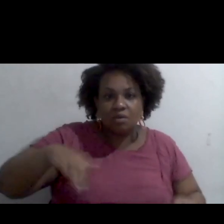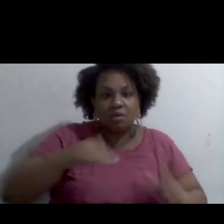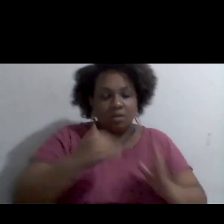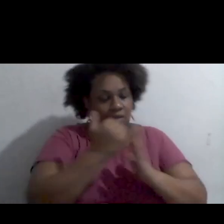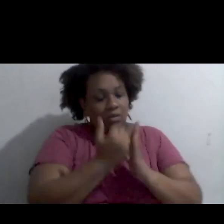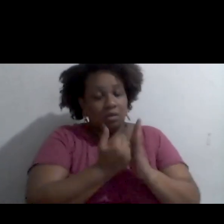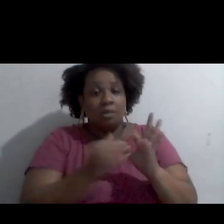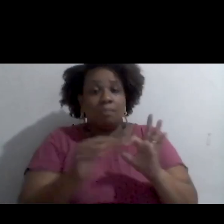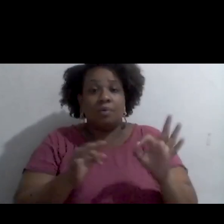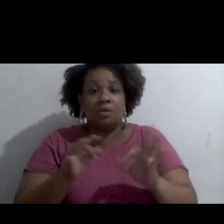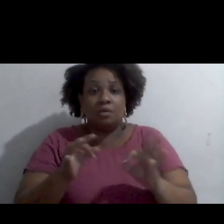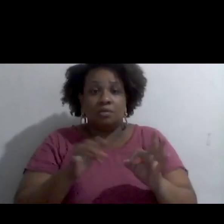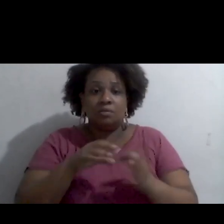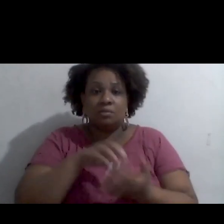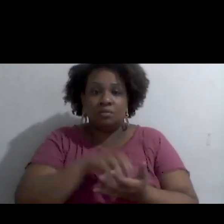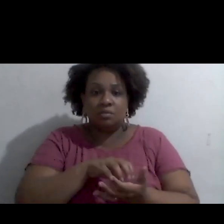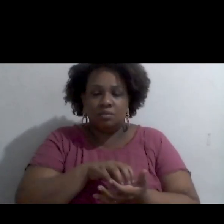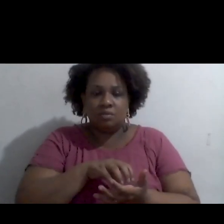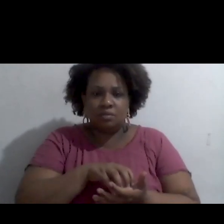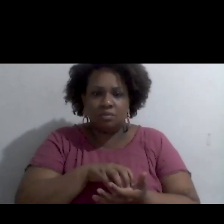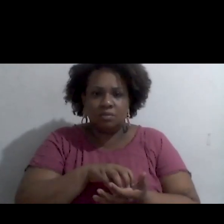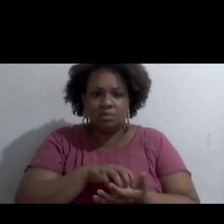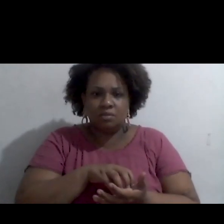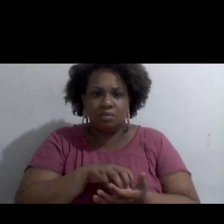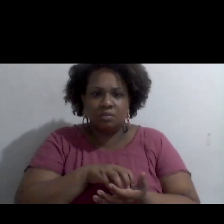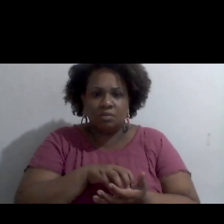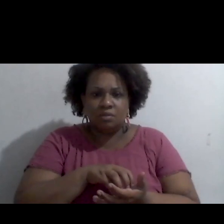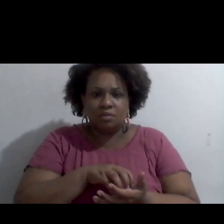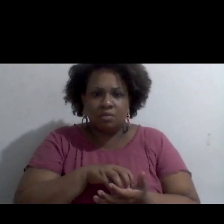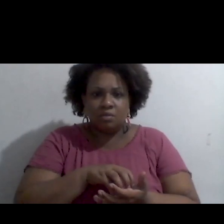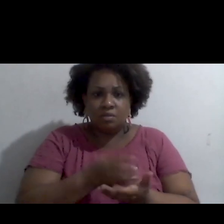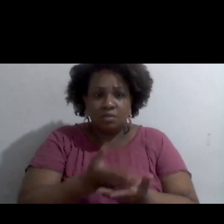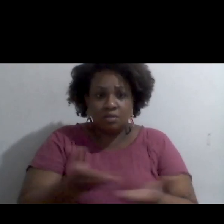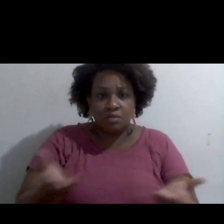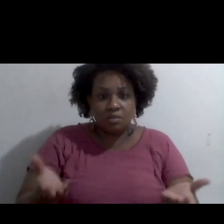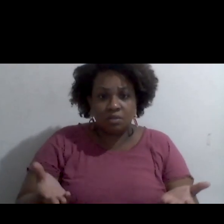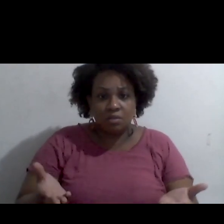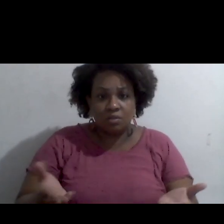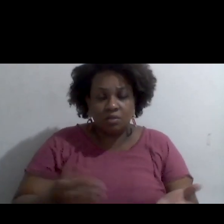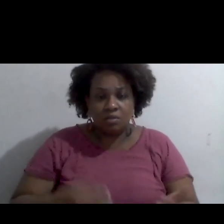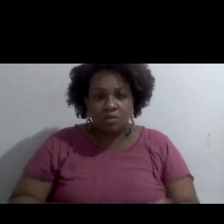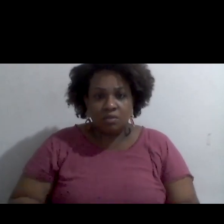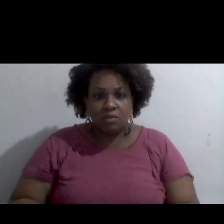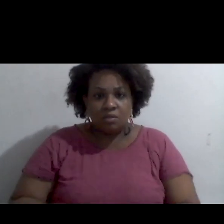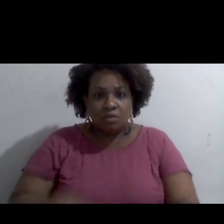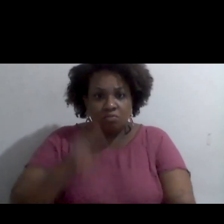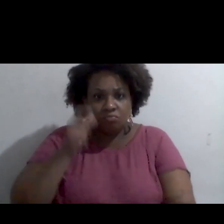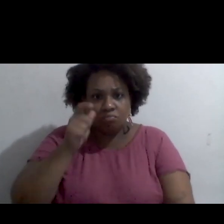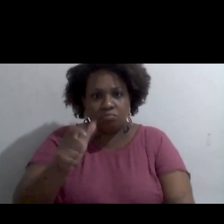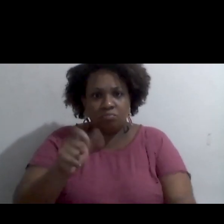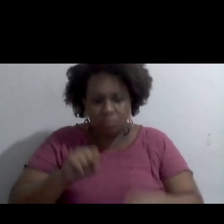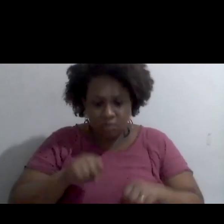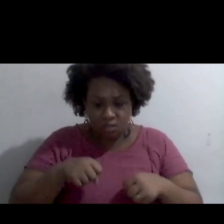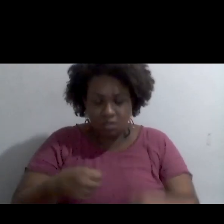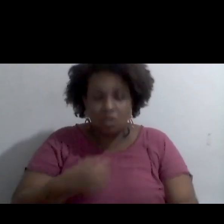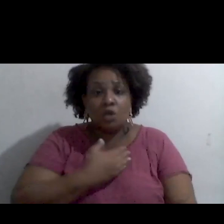um plano setorial. Foram mais ou menos 100 horas que nós dedicamos ao governo